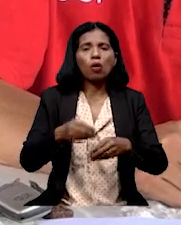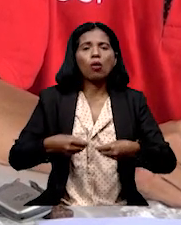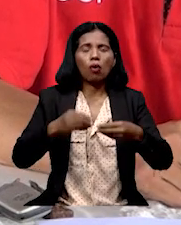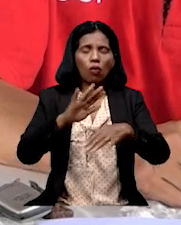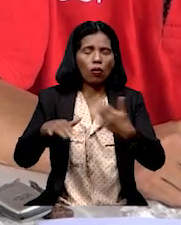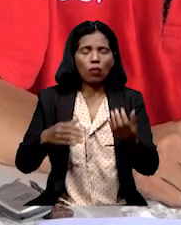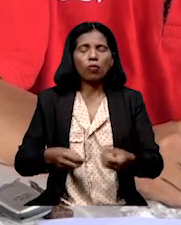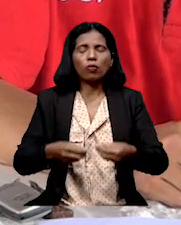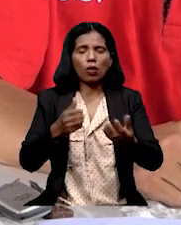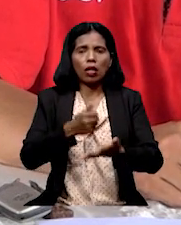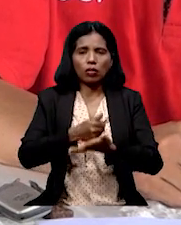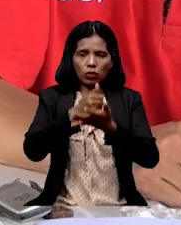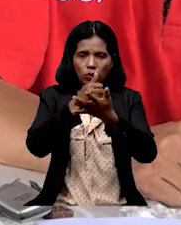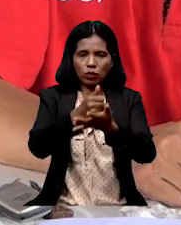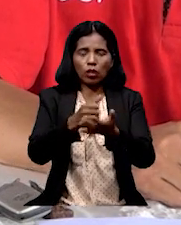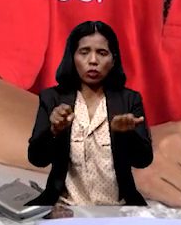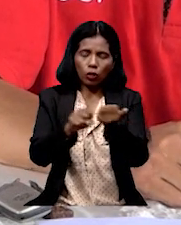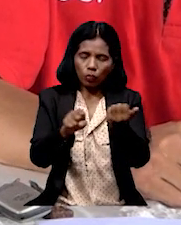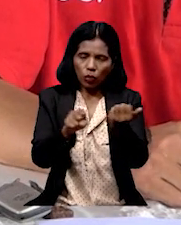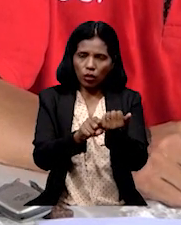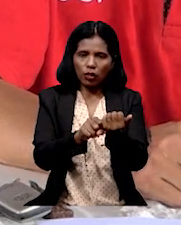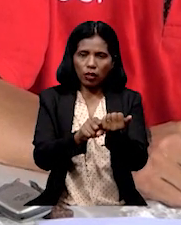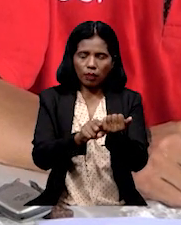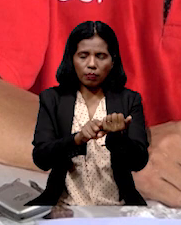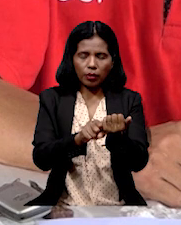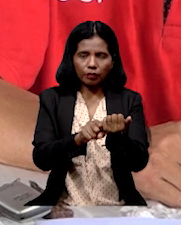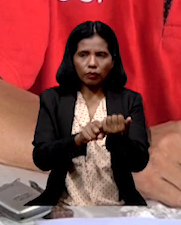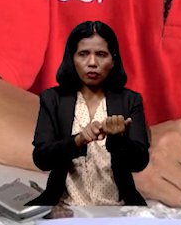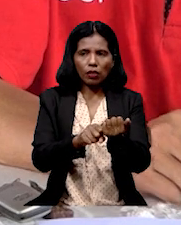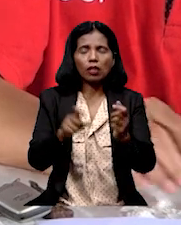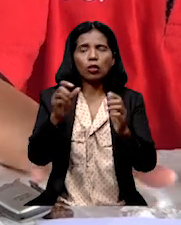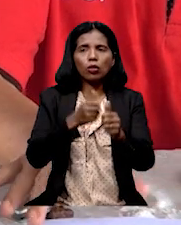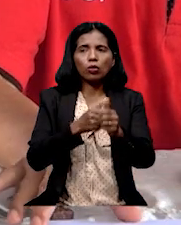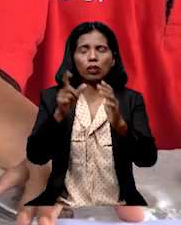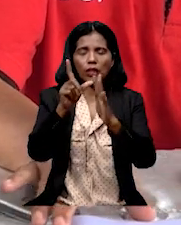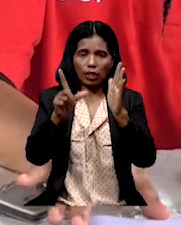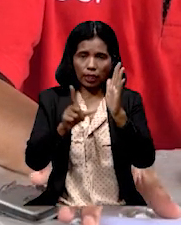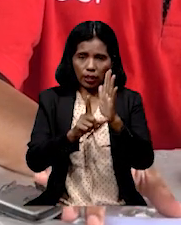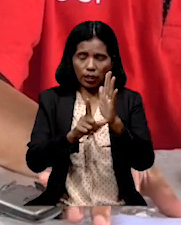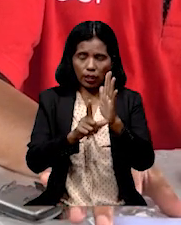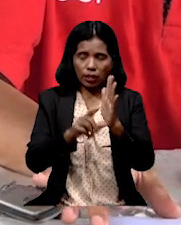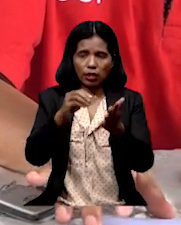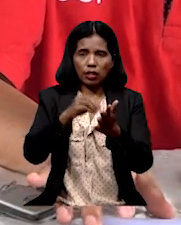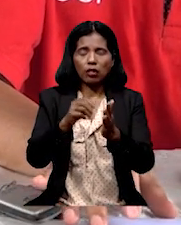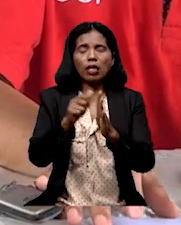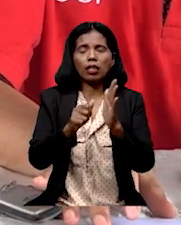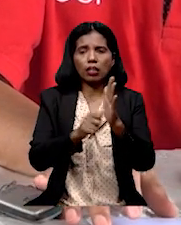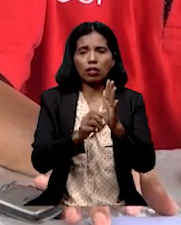sefi estado, horolos tir spiritu no letra nebe hatur ia. Artigo